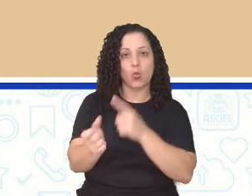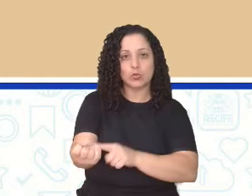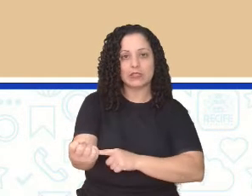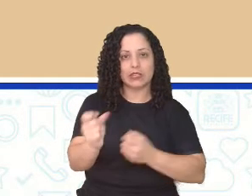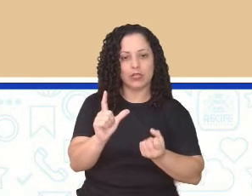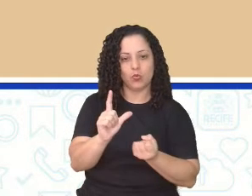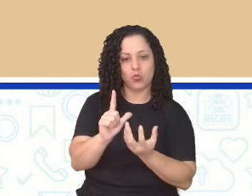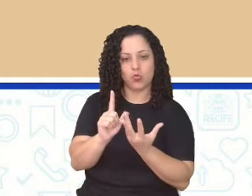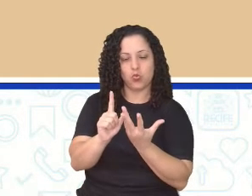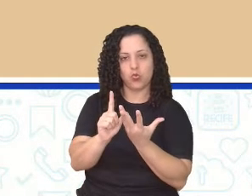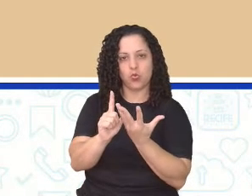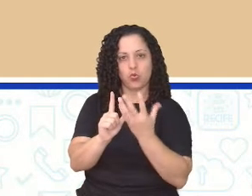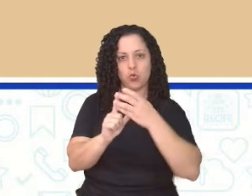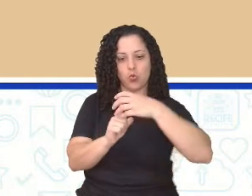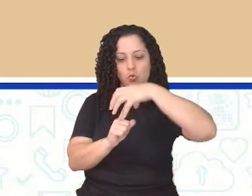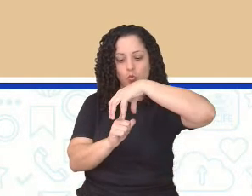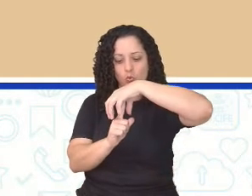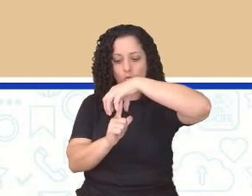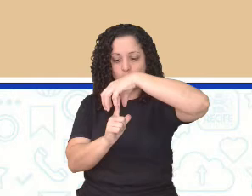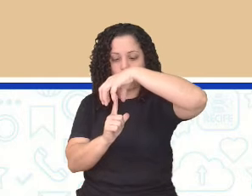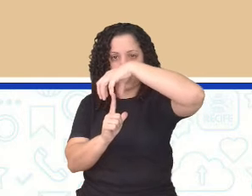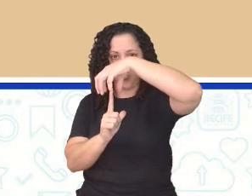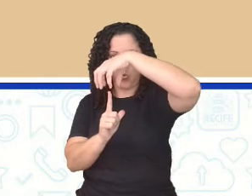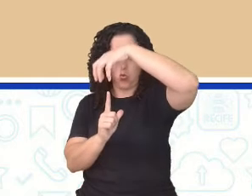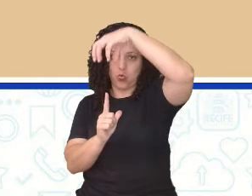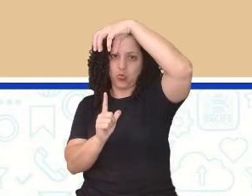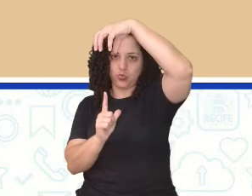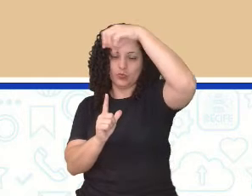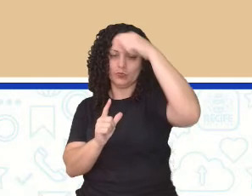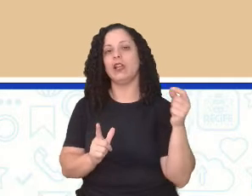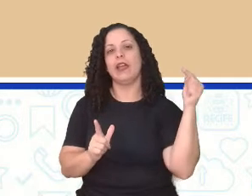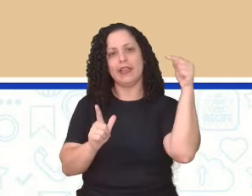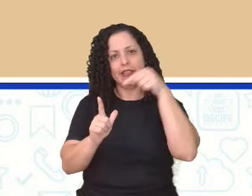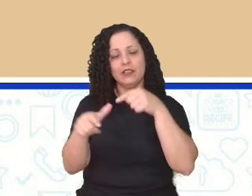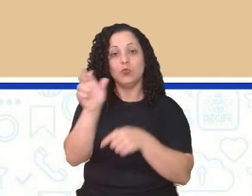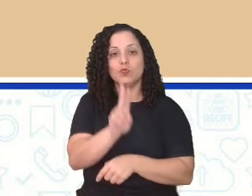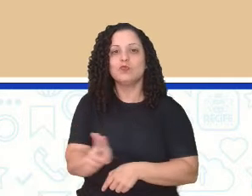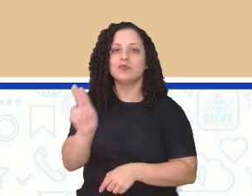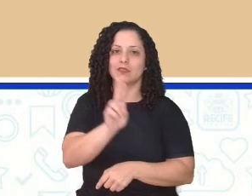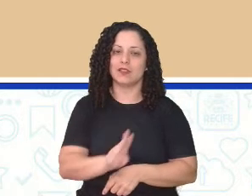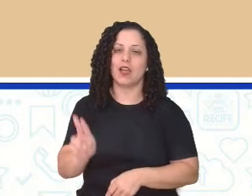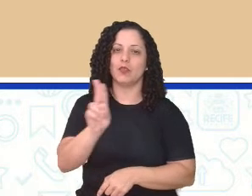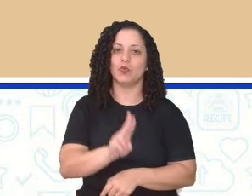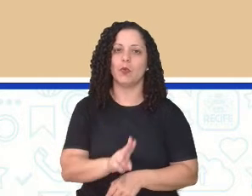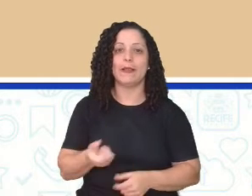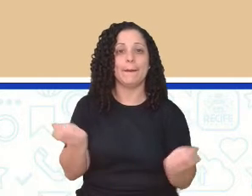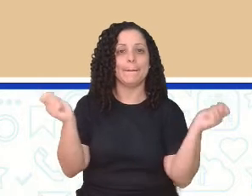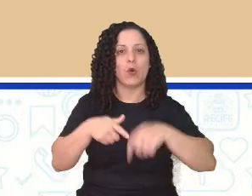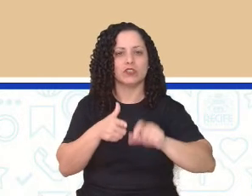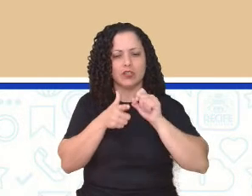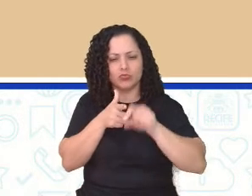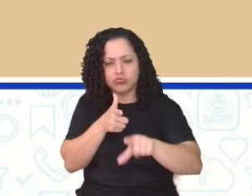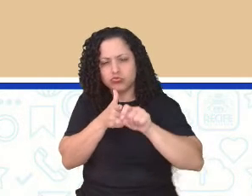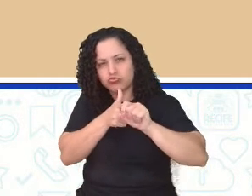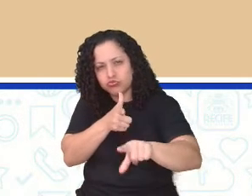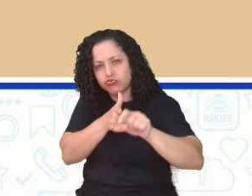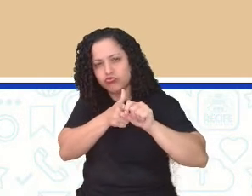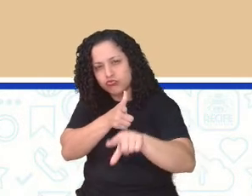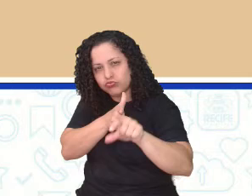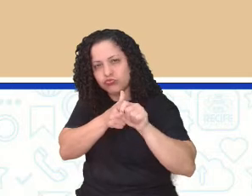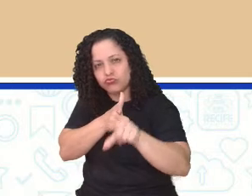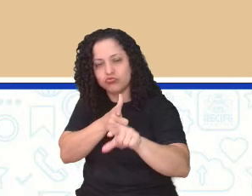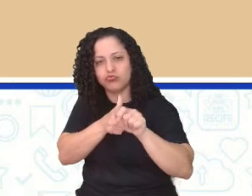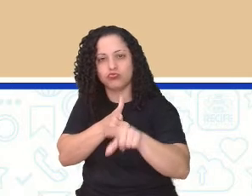a excitação sexual. Então, ele tem realmente esse mecanismo utilizado para que o sêmen possa sair e para